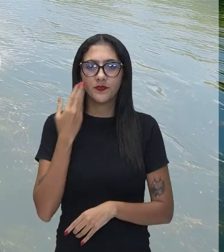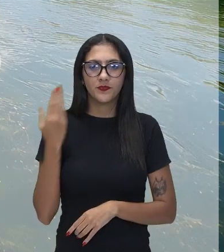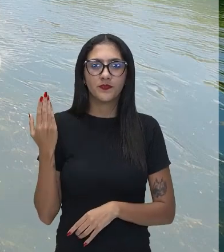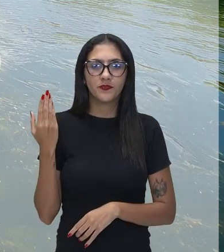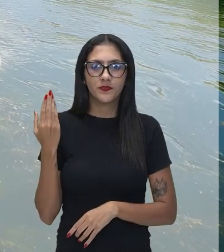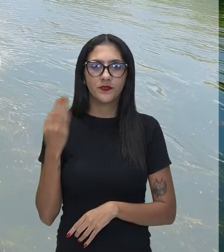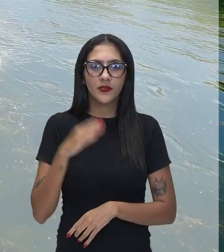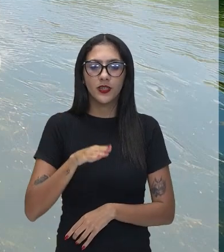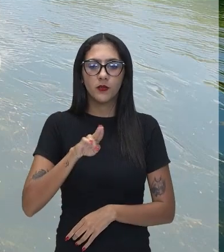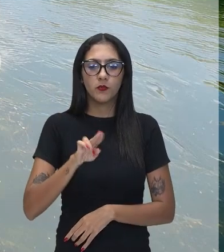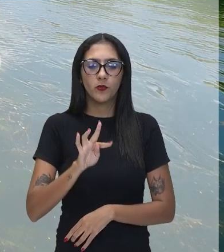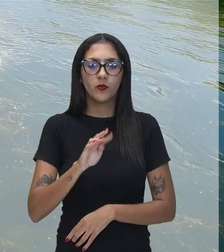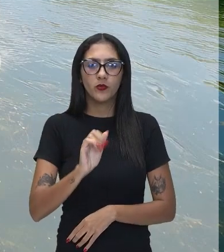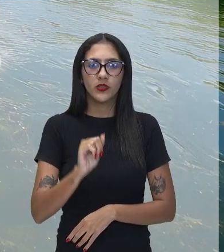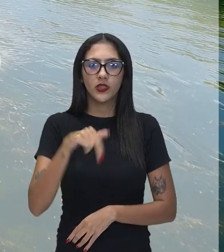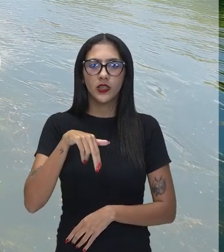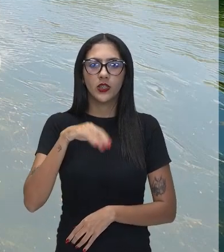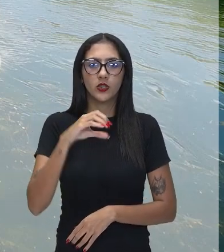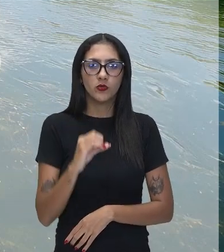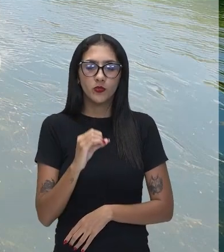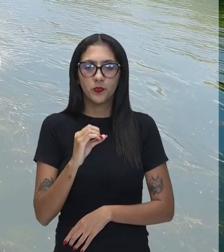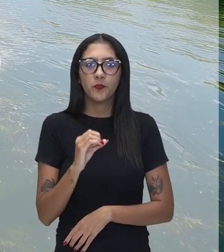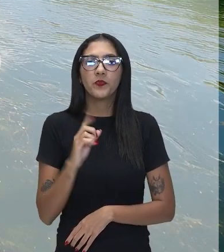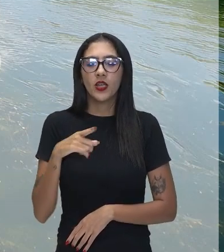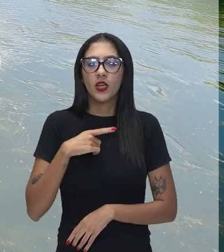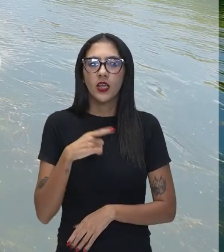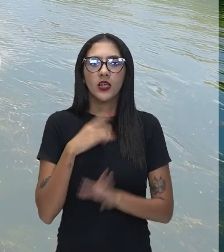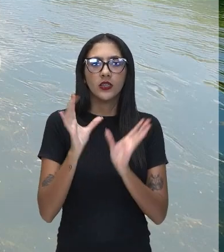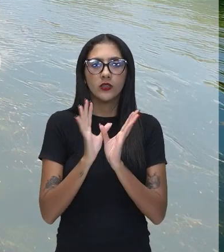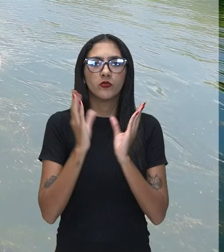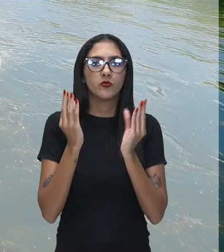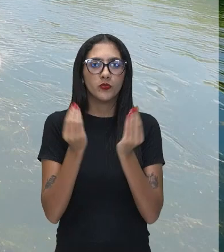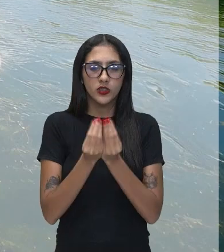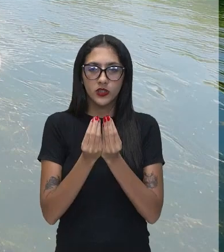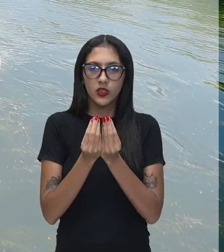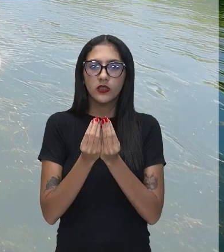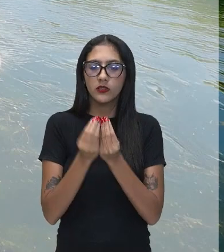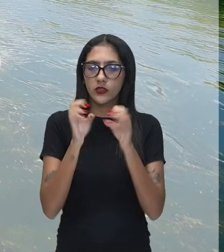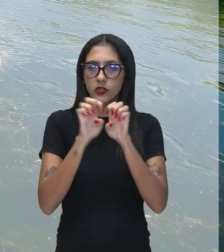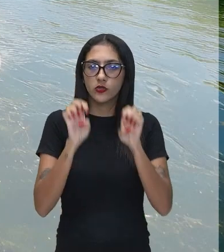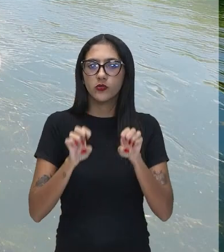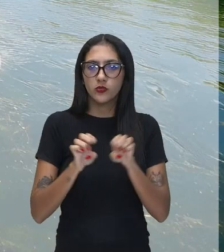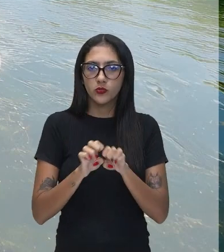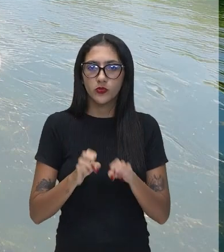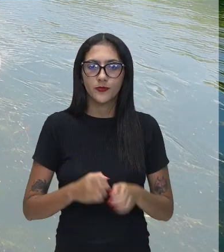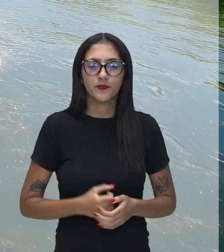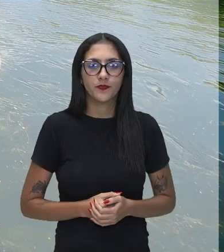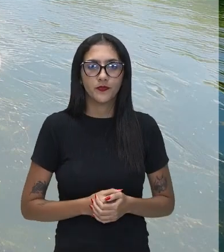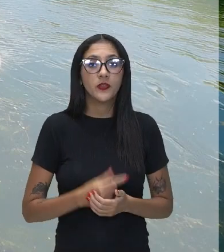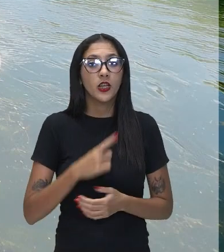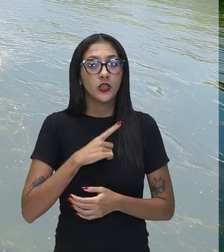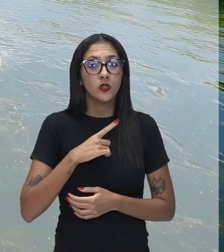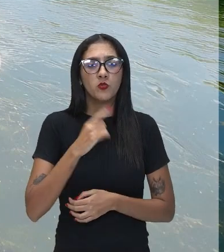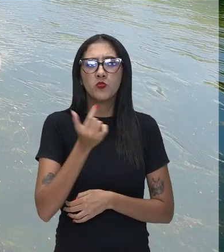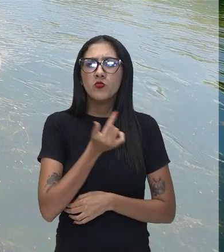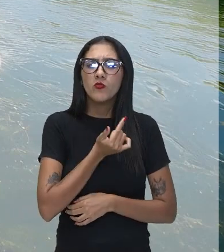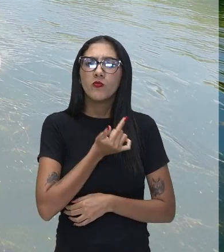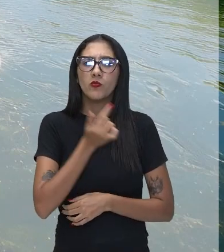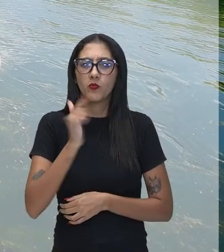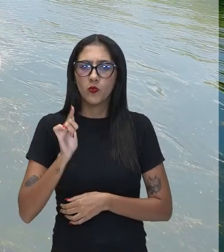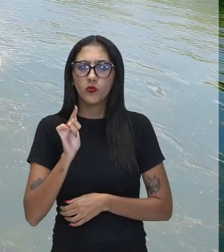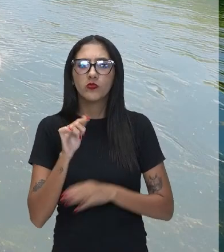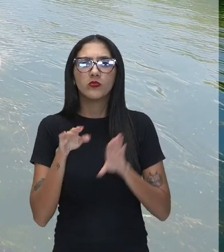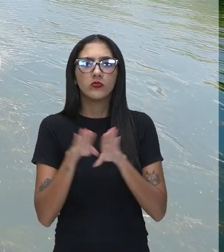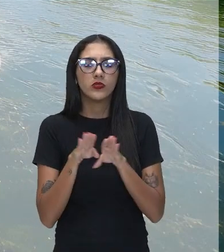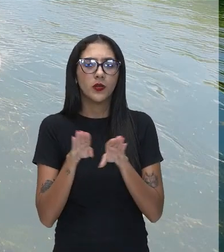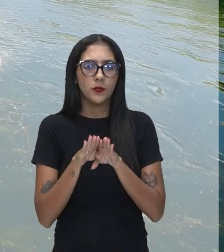diaminobutano, que é a putrescina, esse composto aqui. Tem um outro composto que